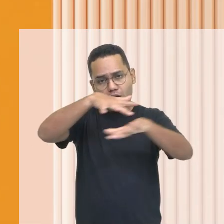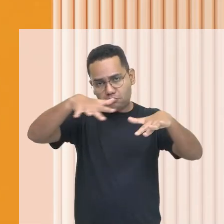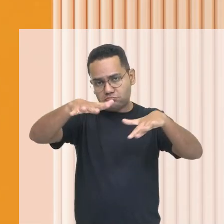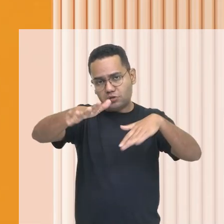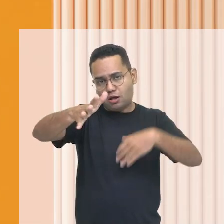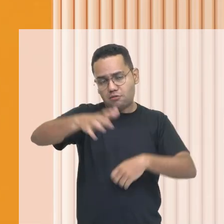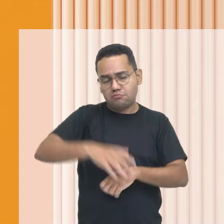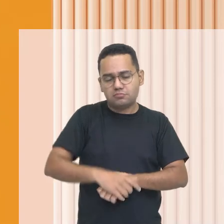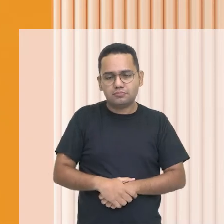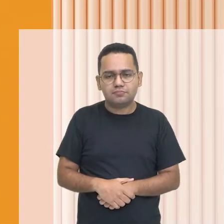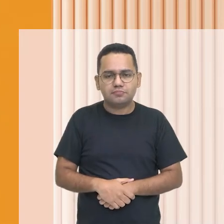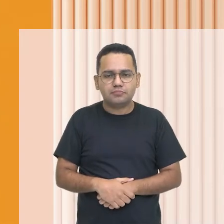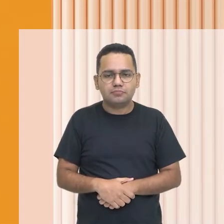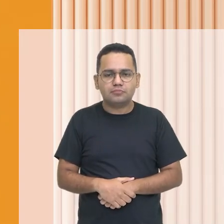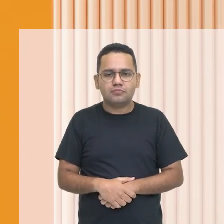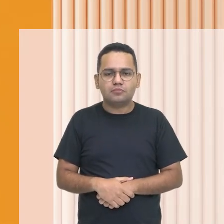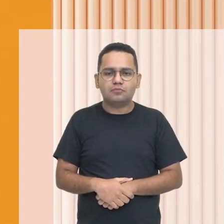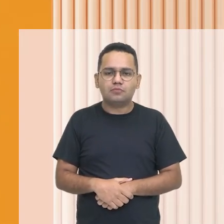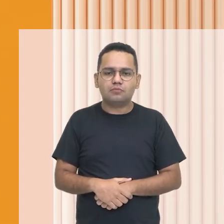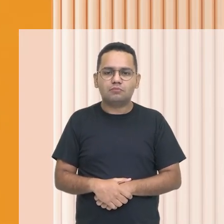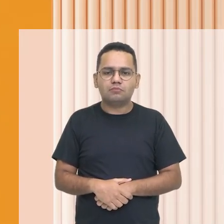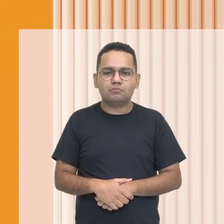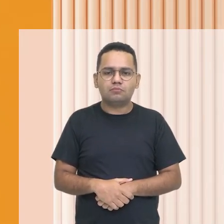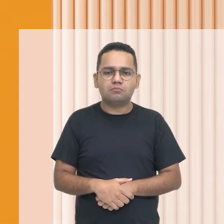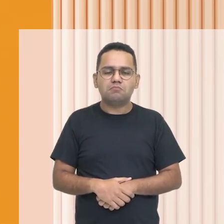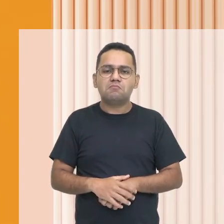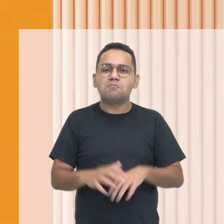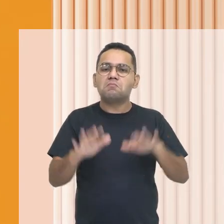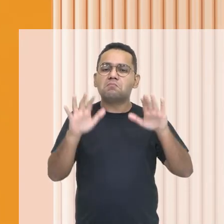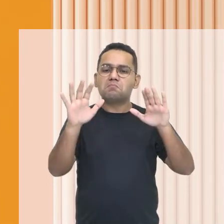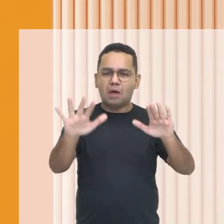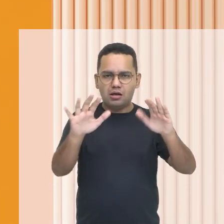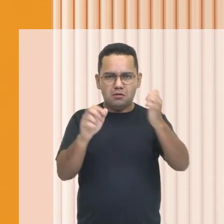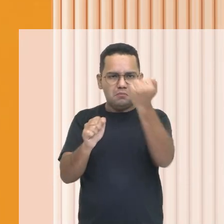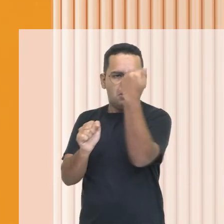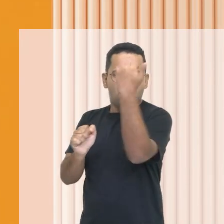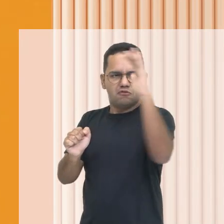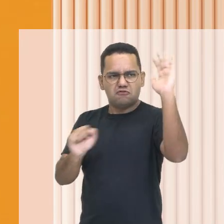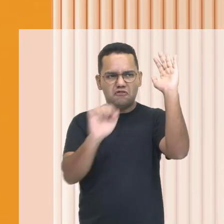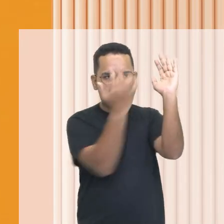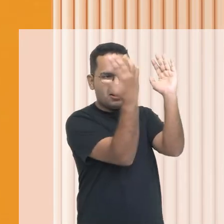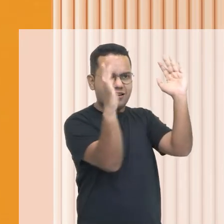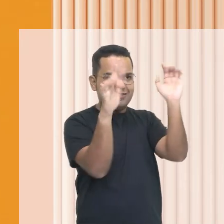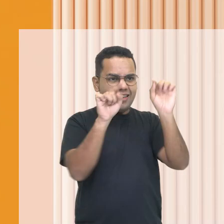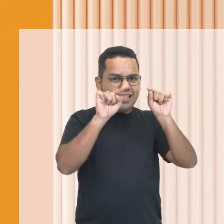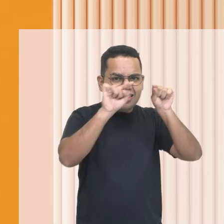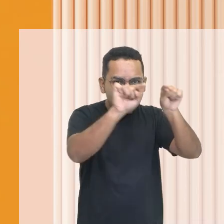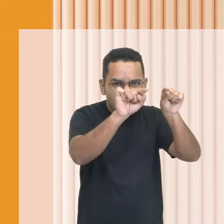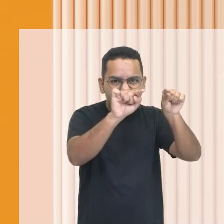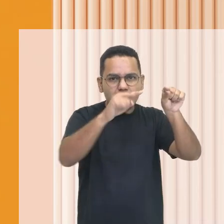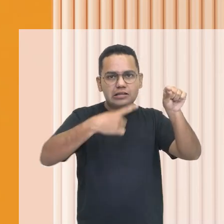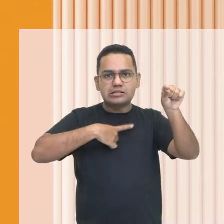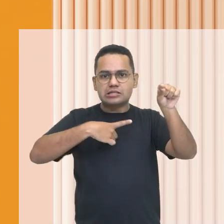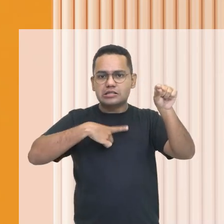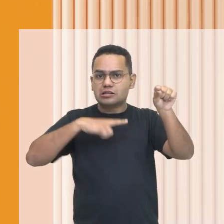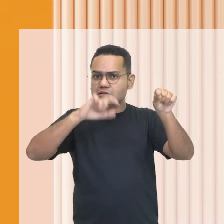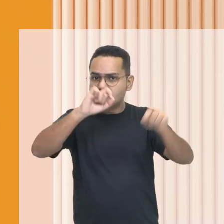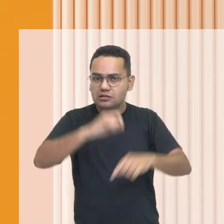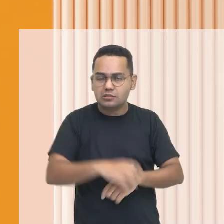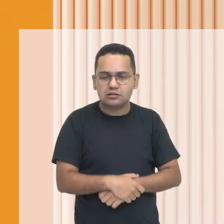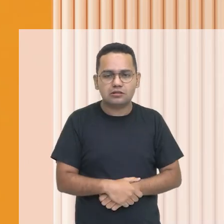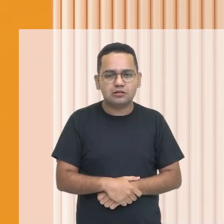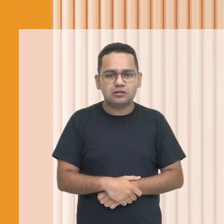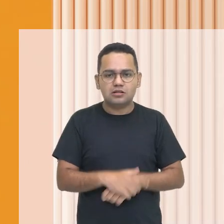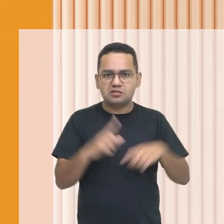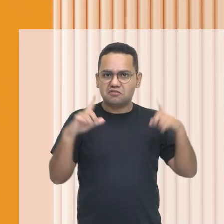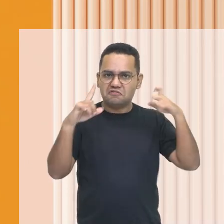pelas características geográficas, pela densidade florestal, né, pela dificuldade